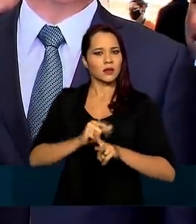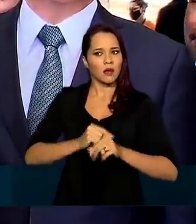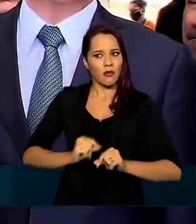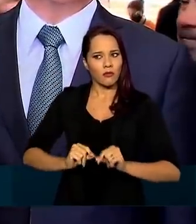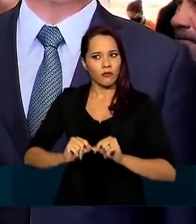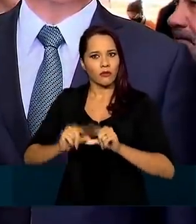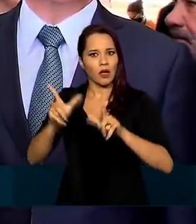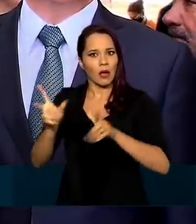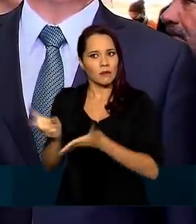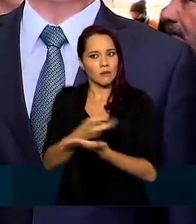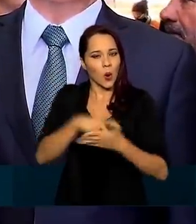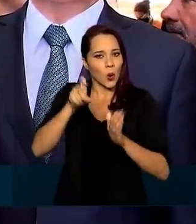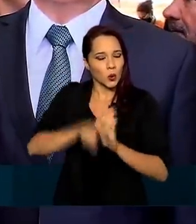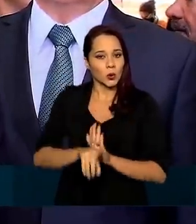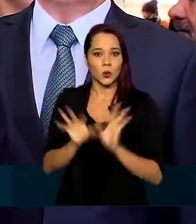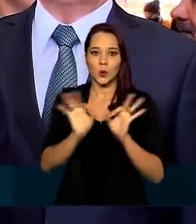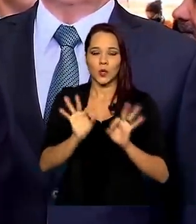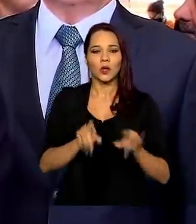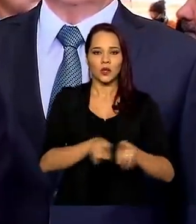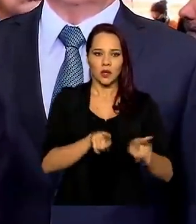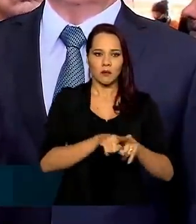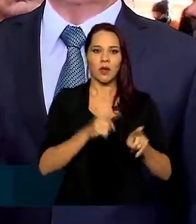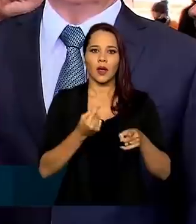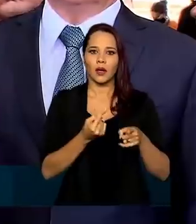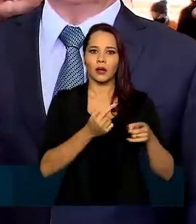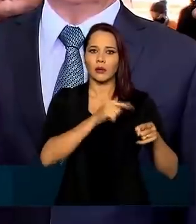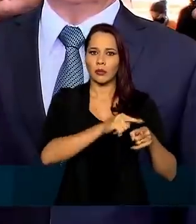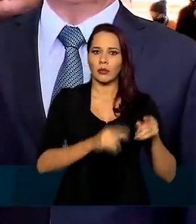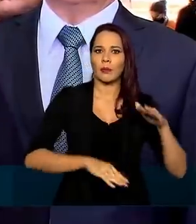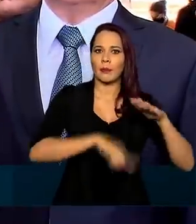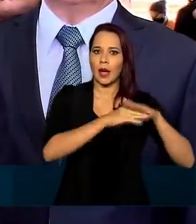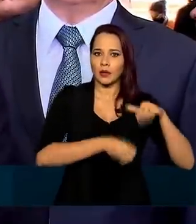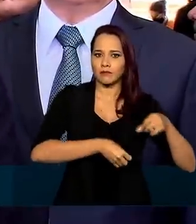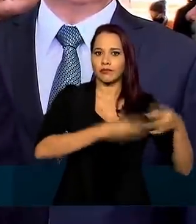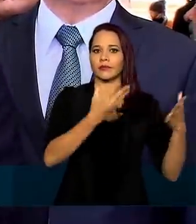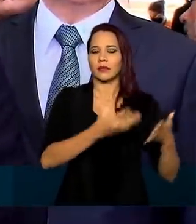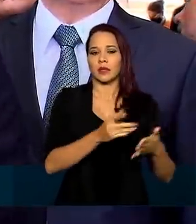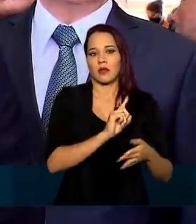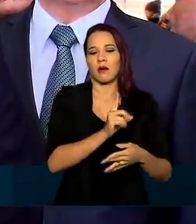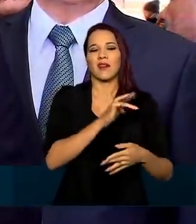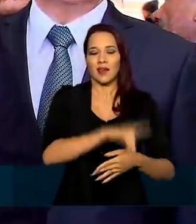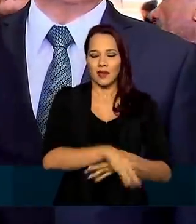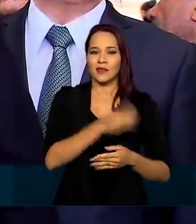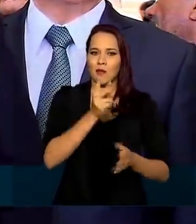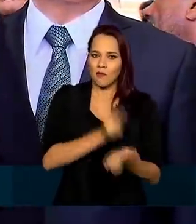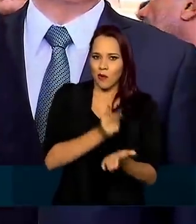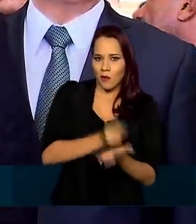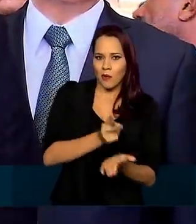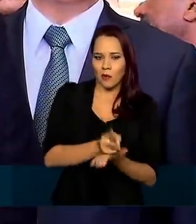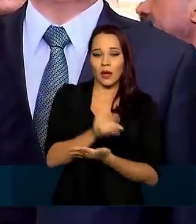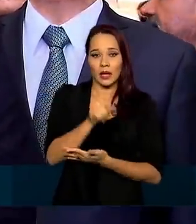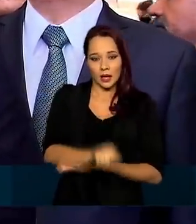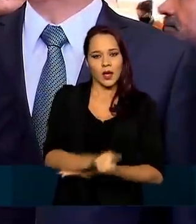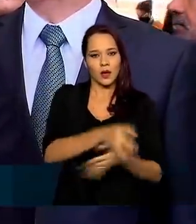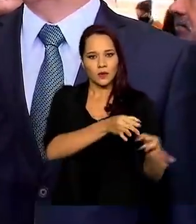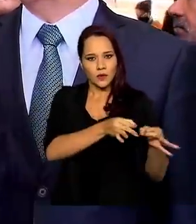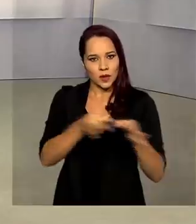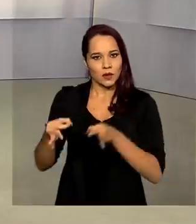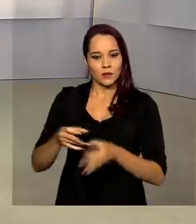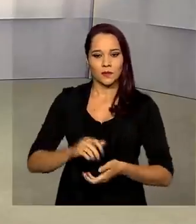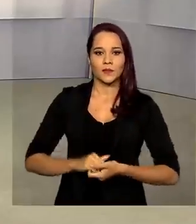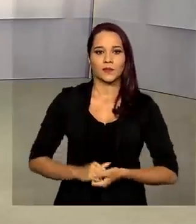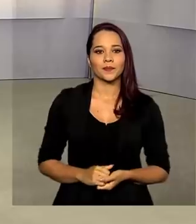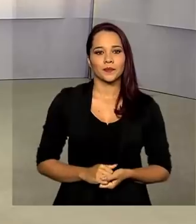nem carga tributária e nem ameaçarmos o teto de gastos. Esse é o exercício permanente, essa é a maneira certa de fazer.